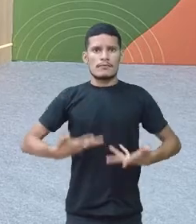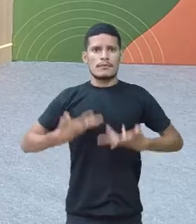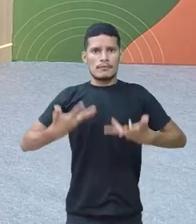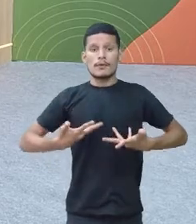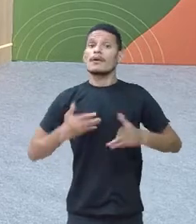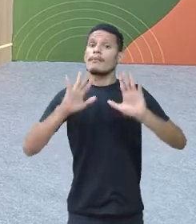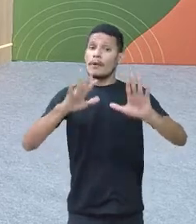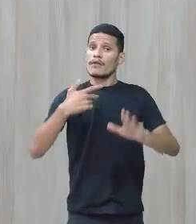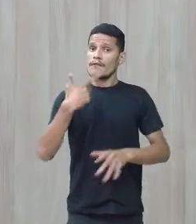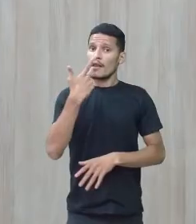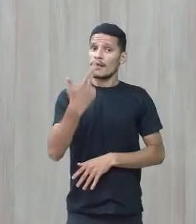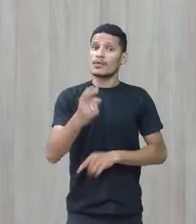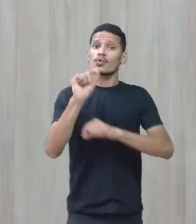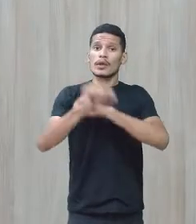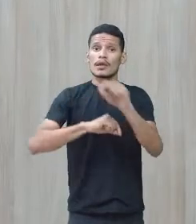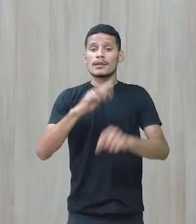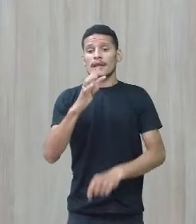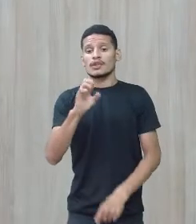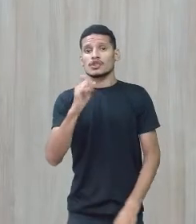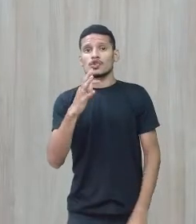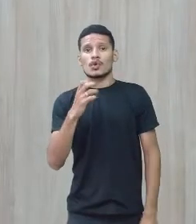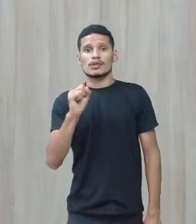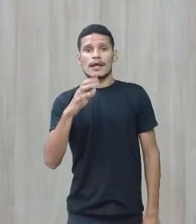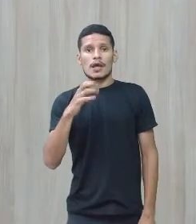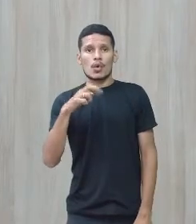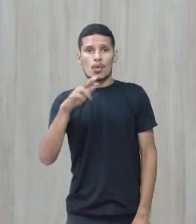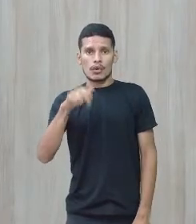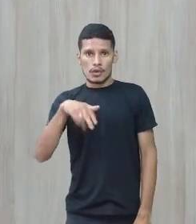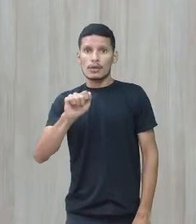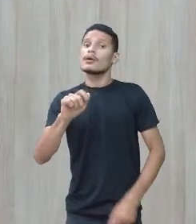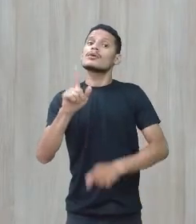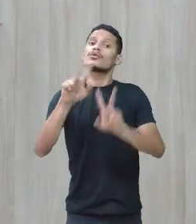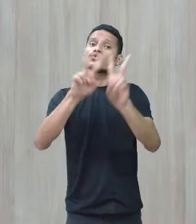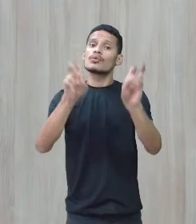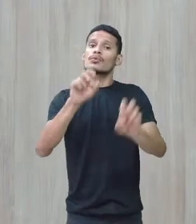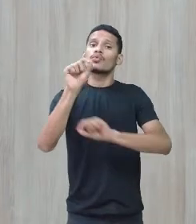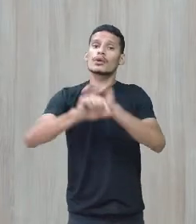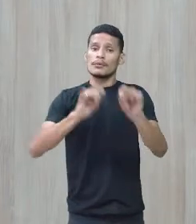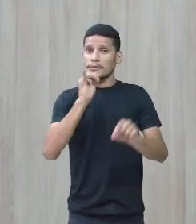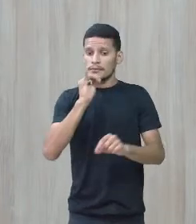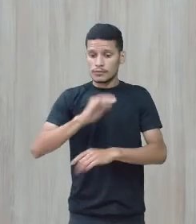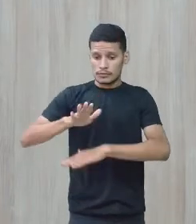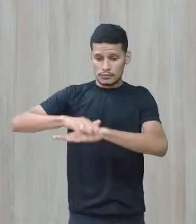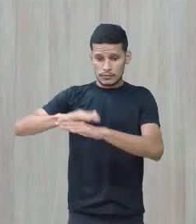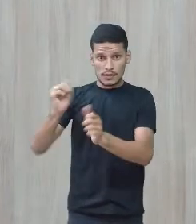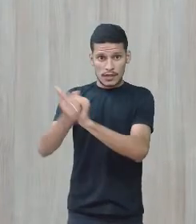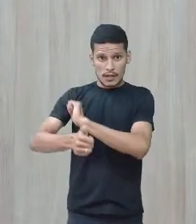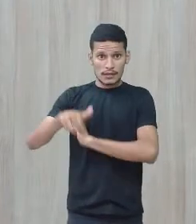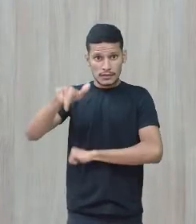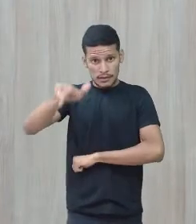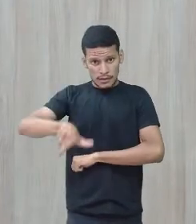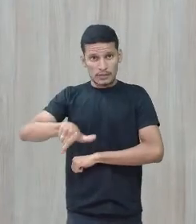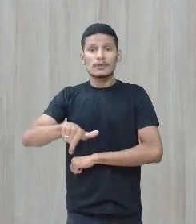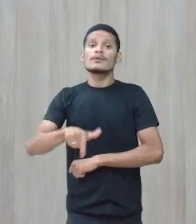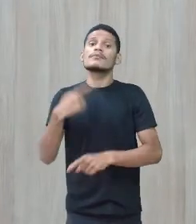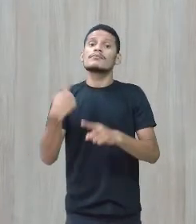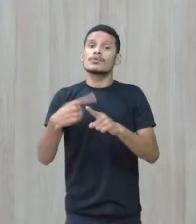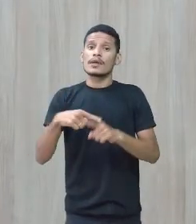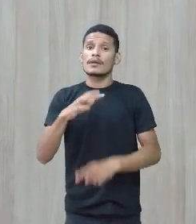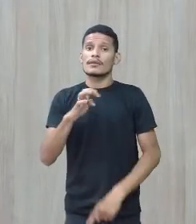do que é o hormônio da testosterona em relação à parte do atleta, digamos assim. Porque a